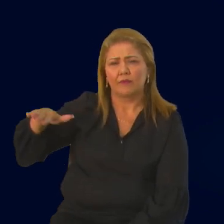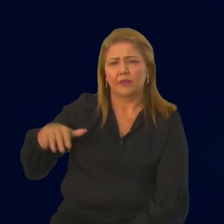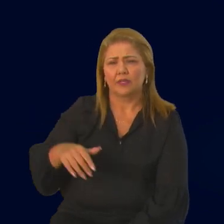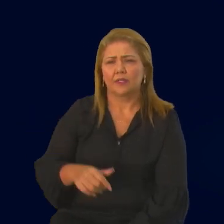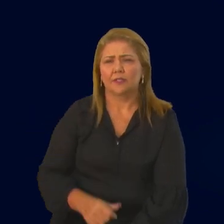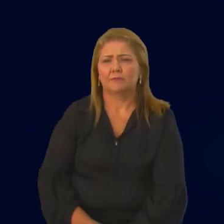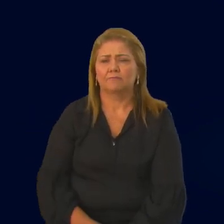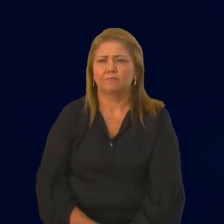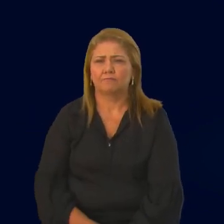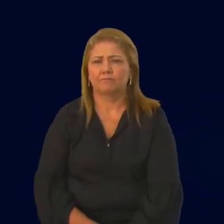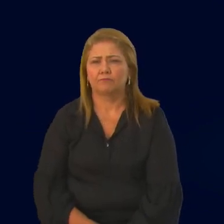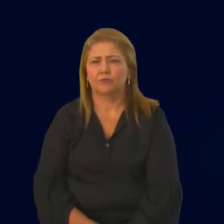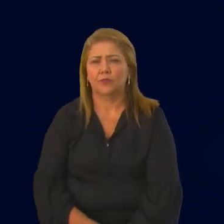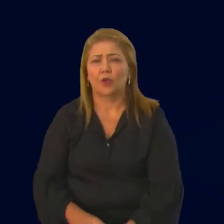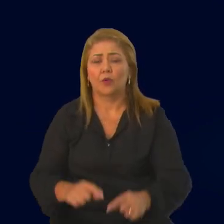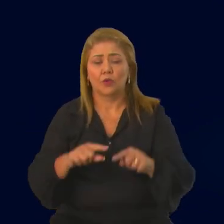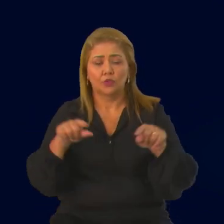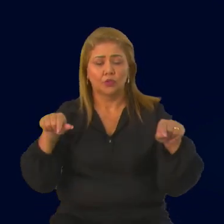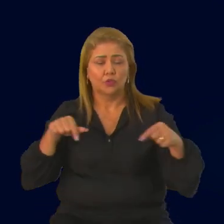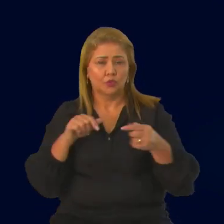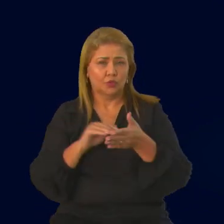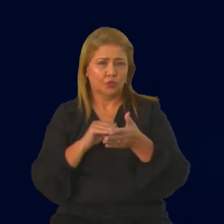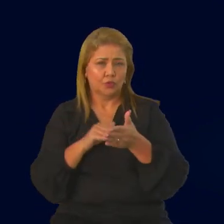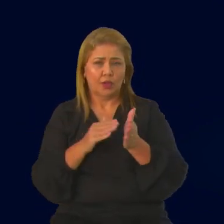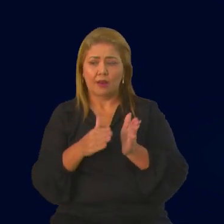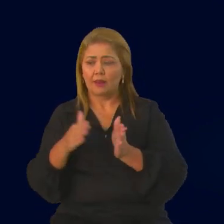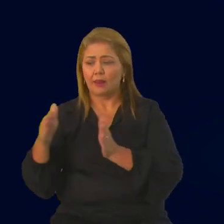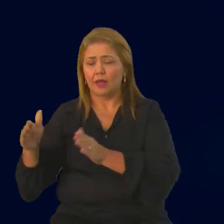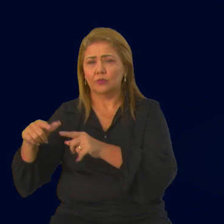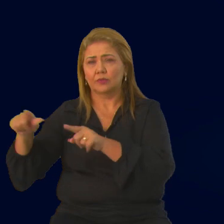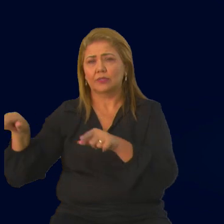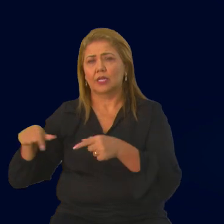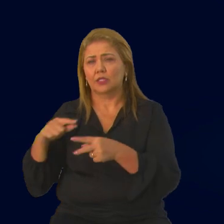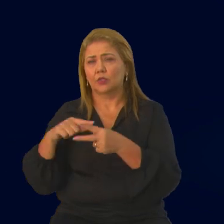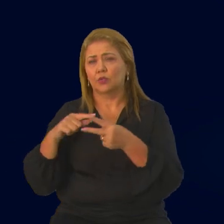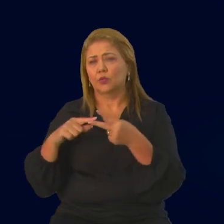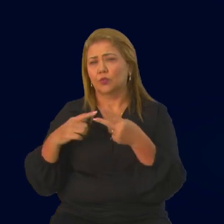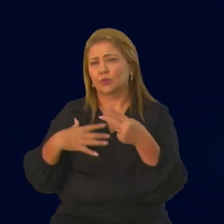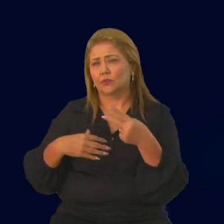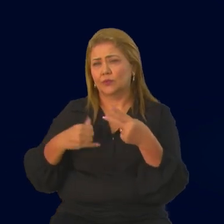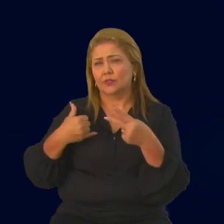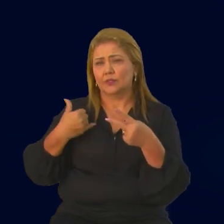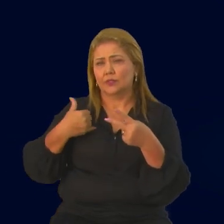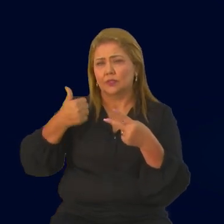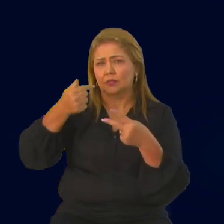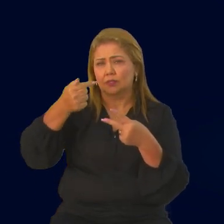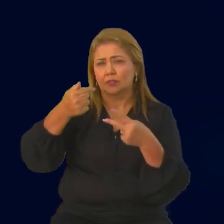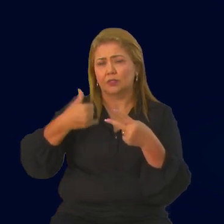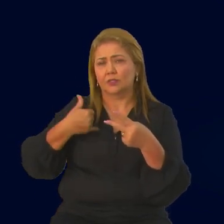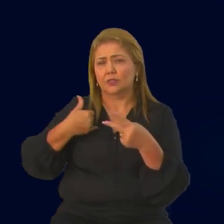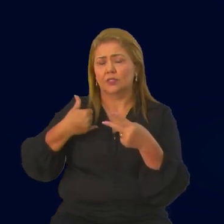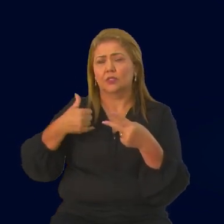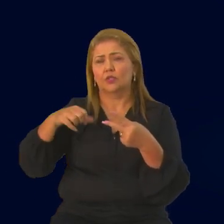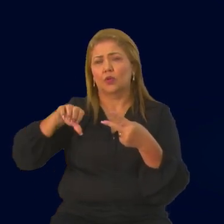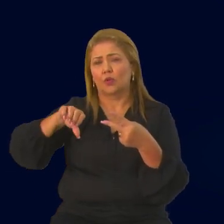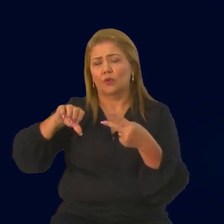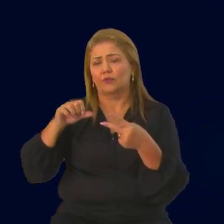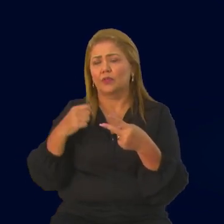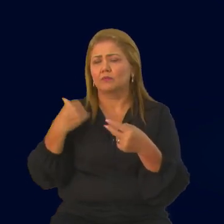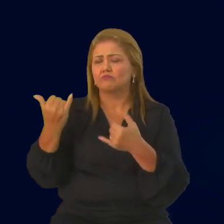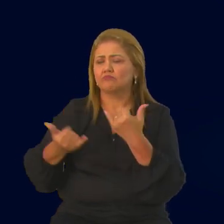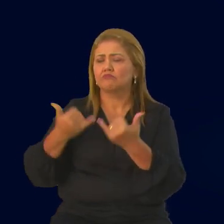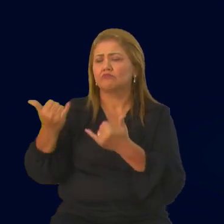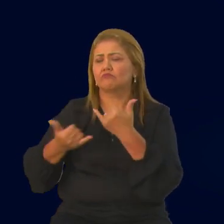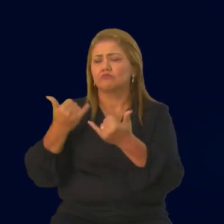Meu home office, meu escritório é do lado da sala. Tenho duas filhas, uma de 7 e uma de 9. As duas estavam brincando o tempo inteiro e eu